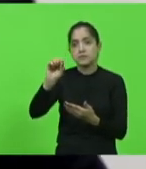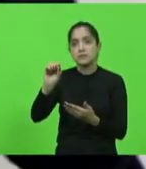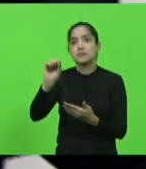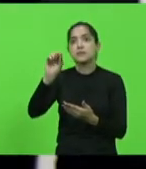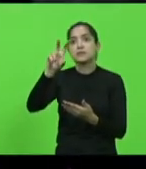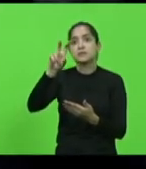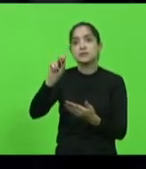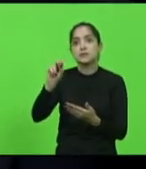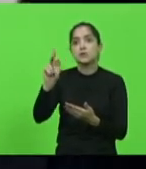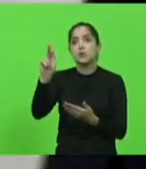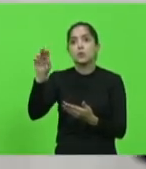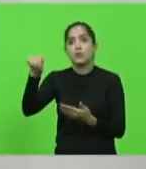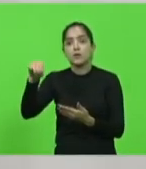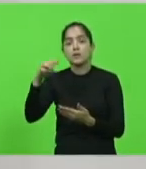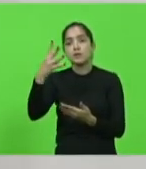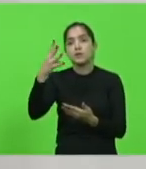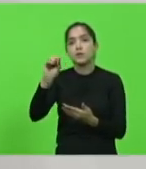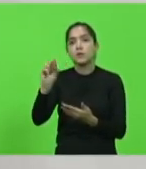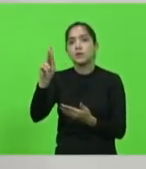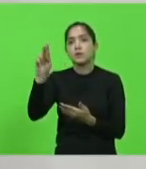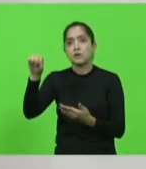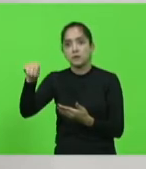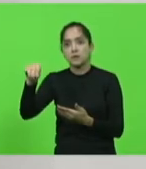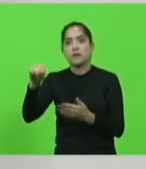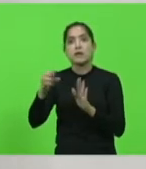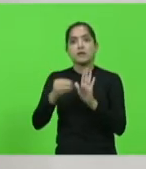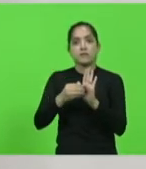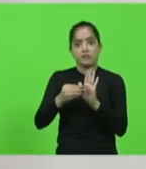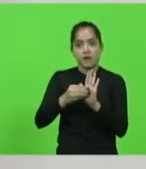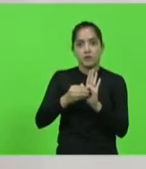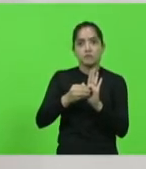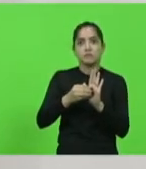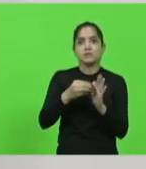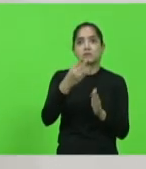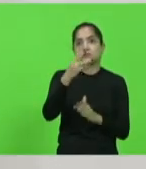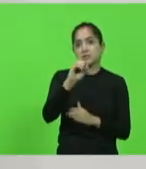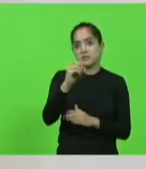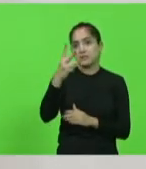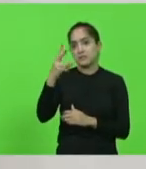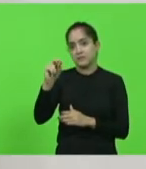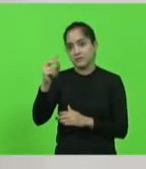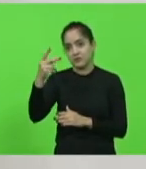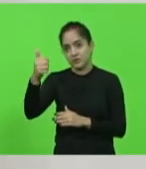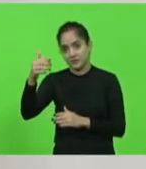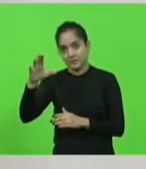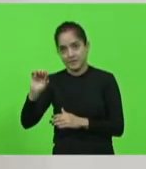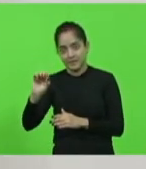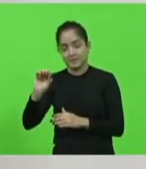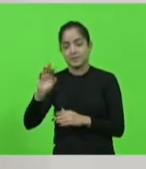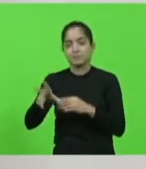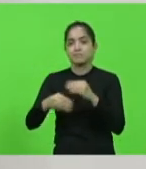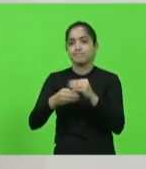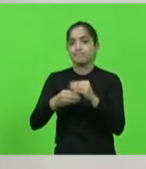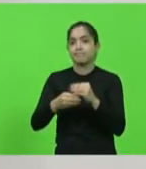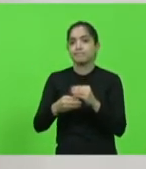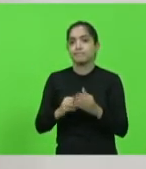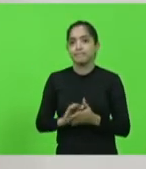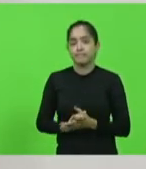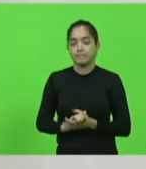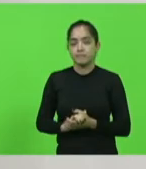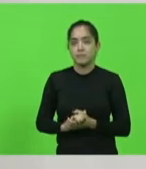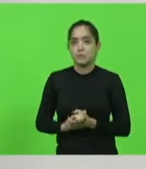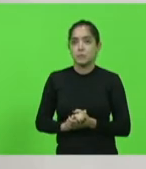50 e 40. Tem que avisar o governo que falta as de 30, 20 e 10, né? Faltam essas três indo para complementar.